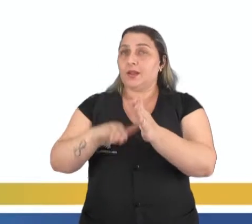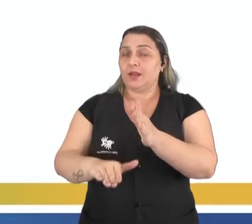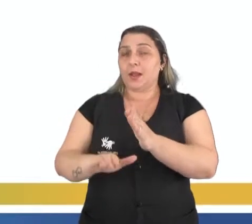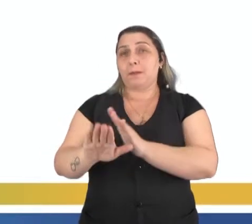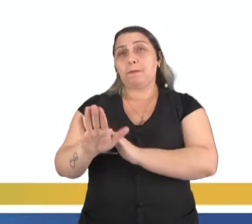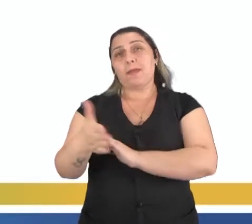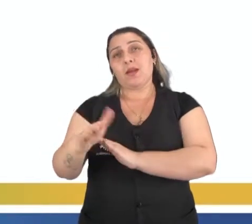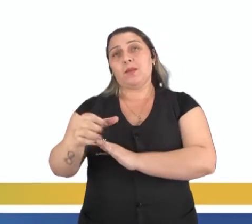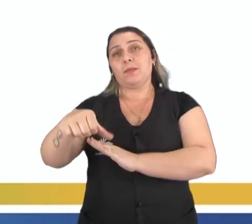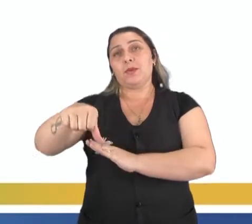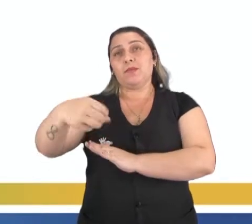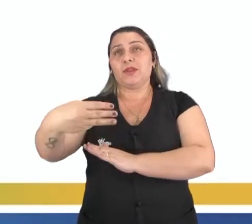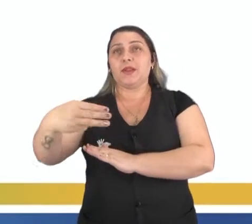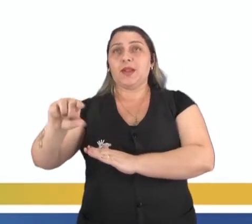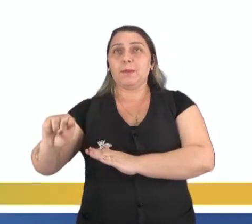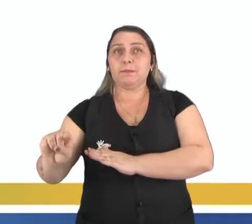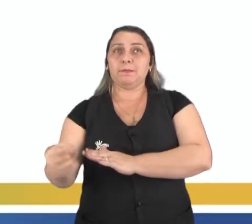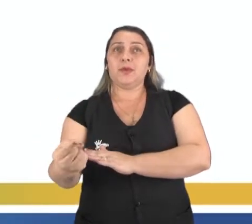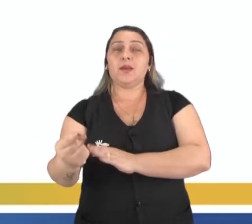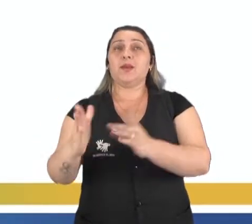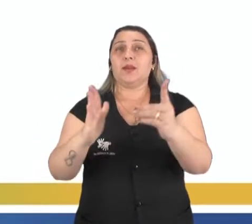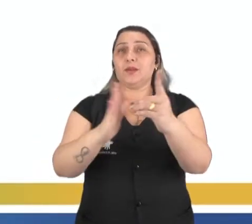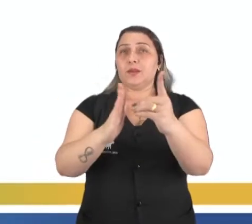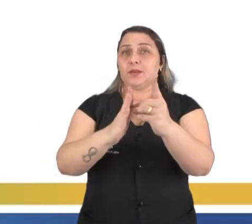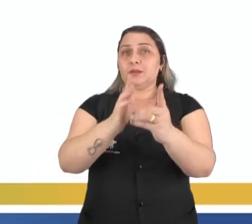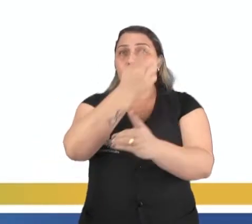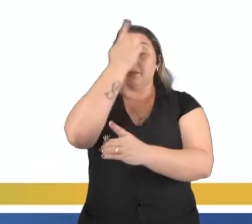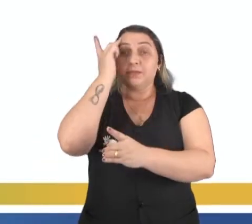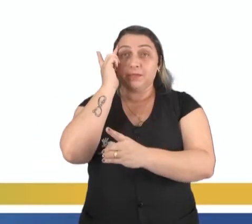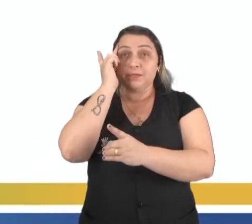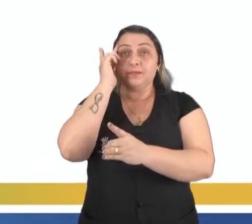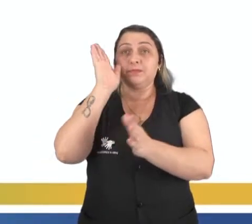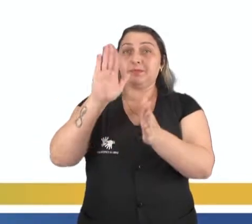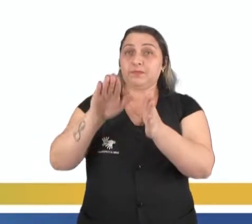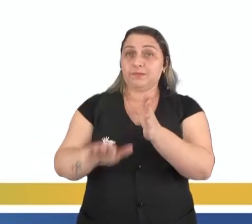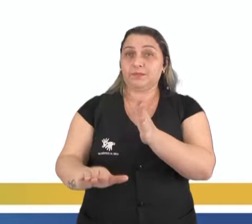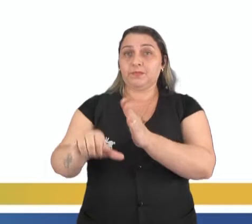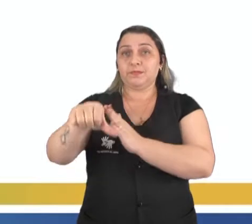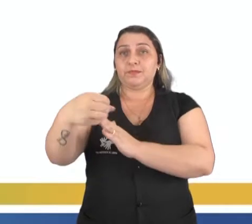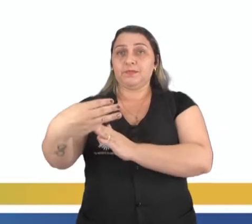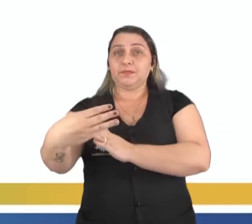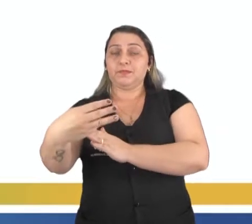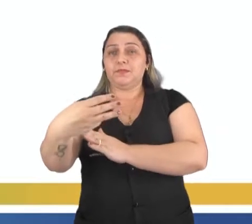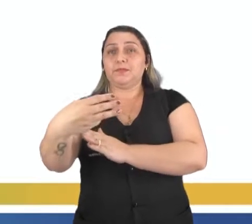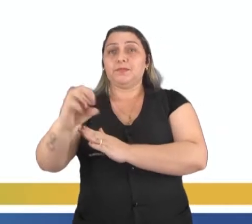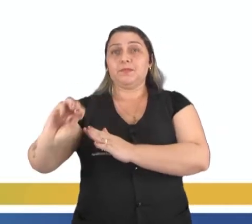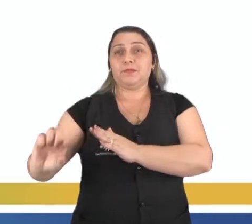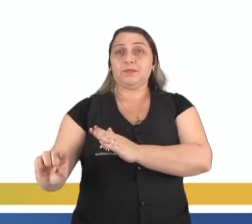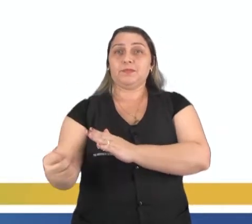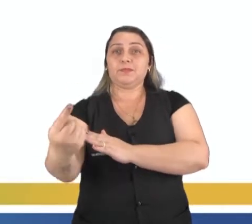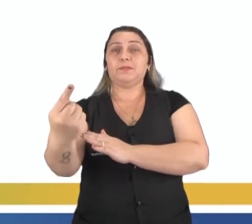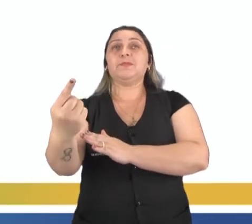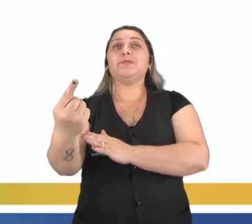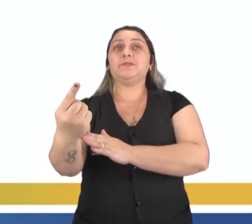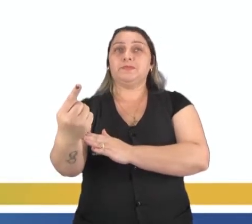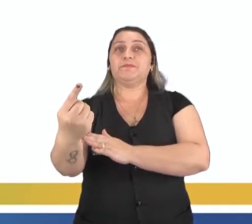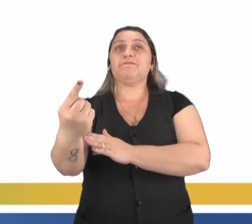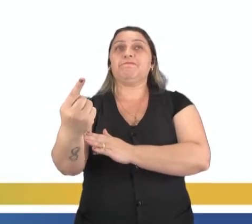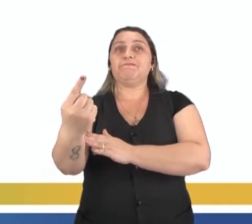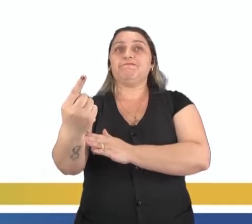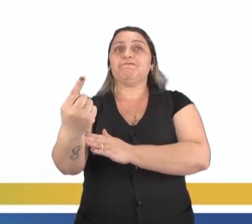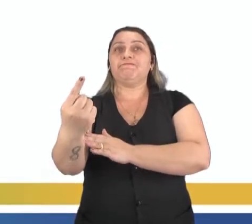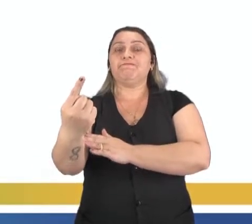nos referindo aí aos nativos, teria sido reduzida a apenas 93 mil